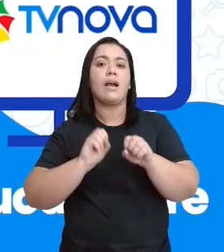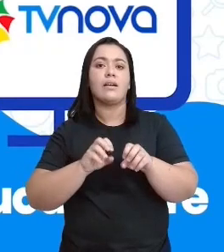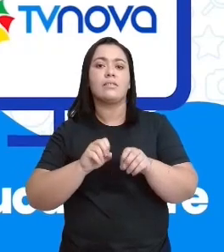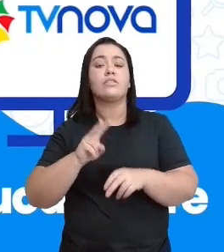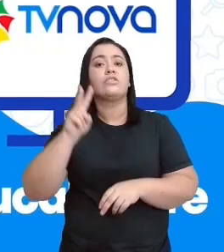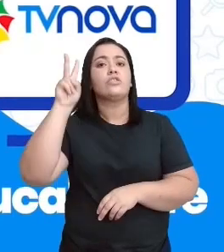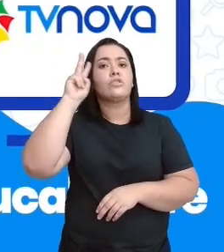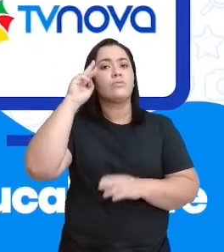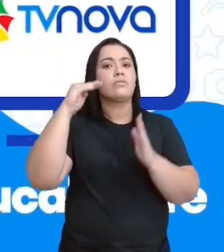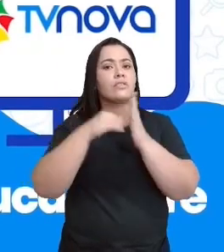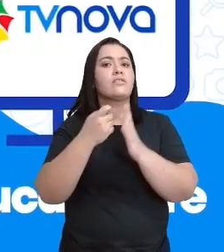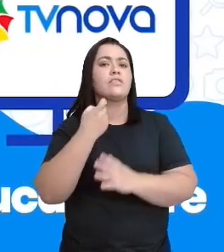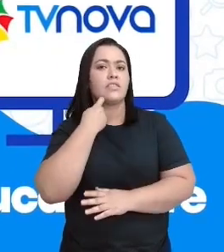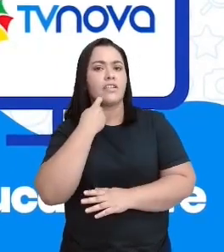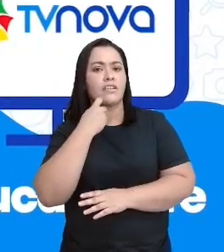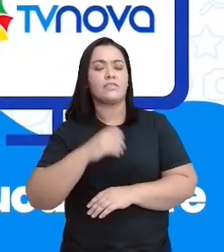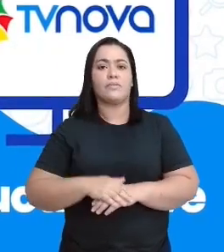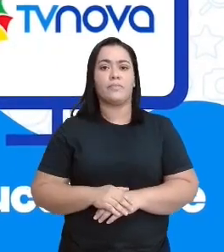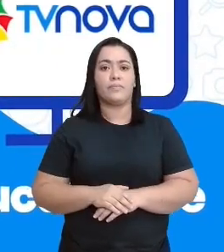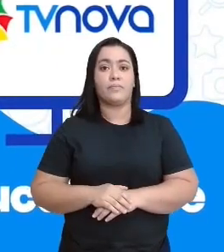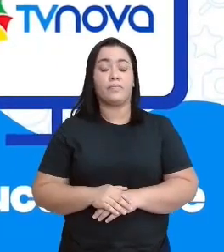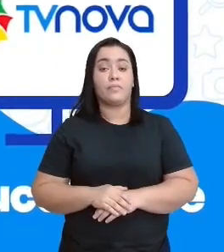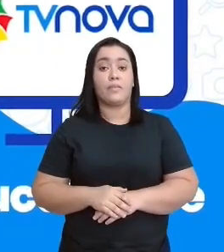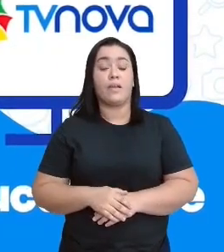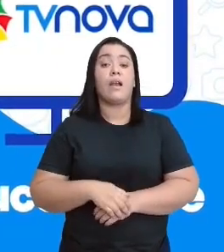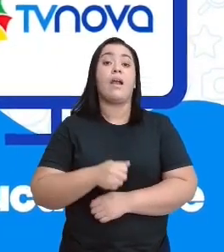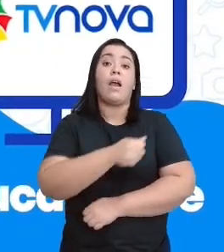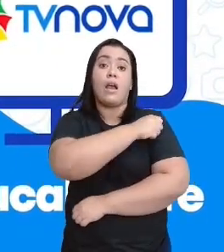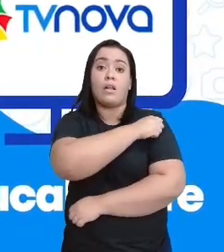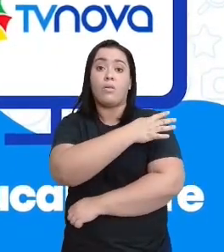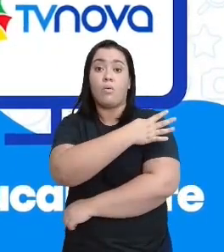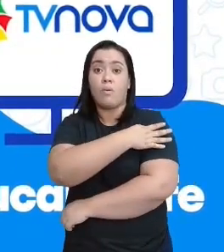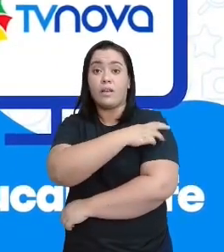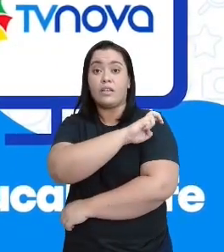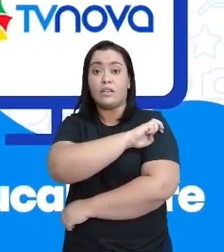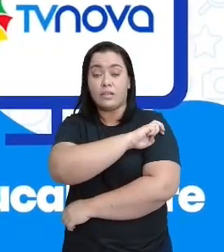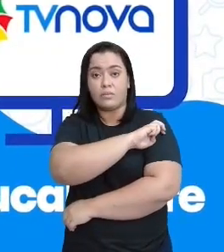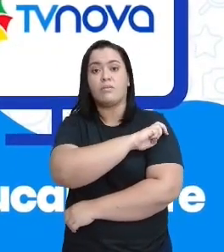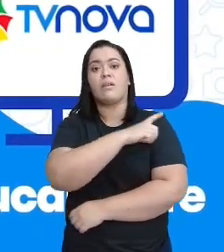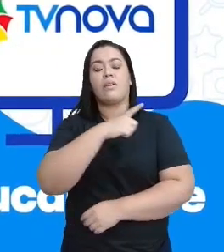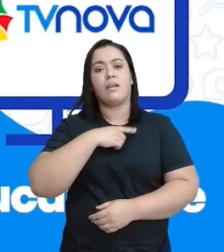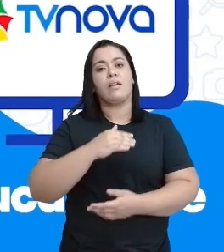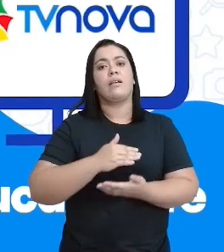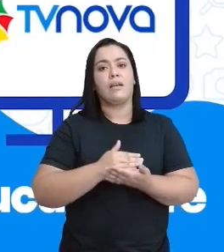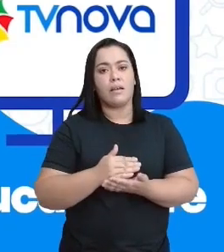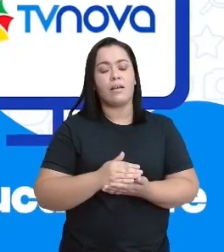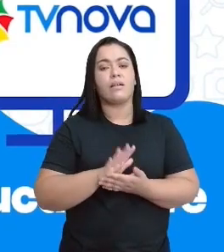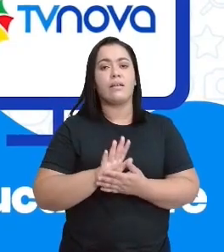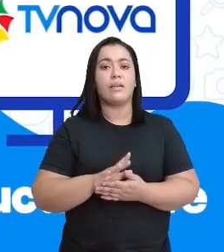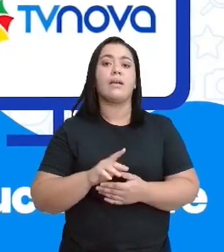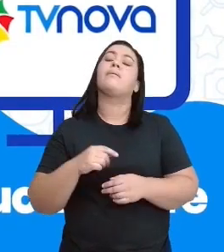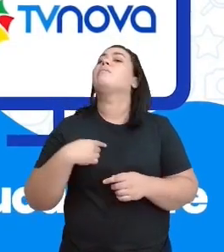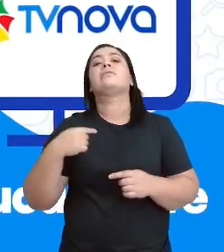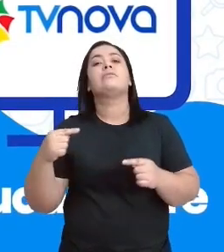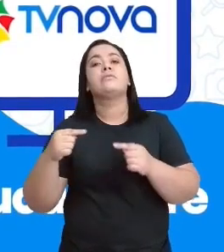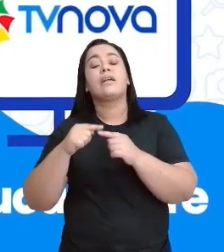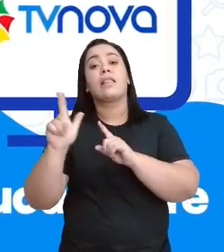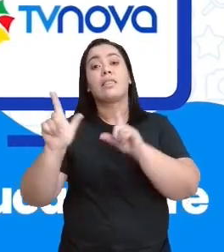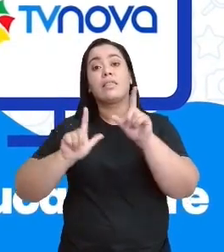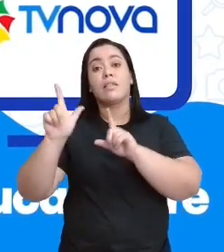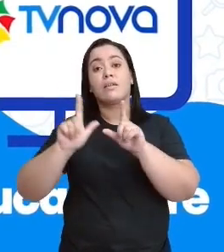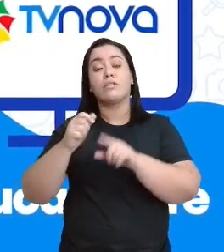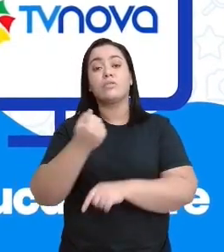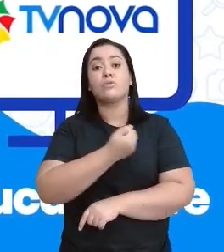segunda a sexta, tá? Já os estudantes do 4º e 5º ano do ensino fundamental, anos iniciais, irão sintonizar a TV Nova no